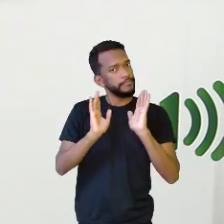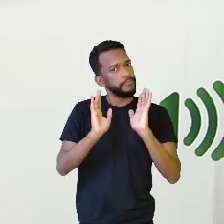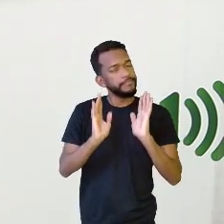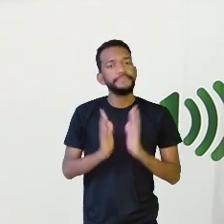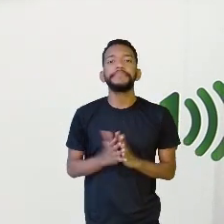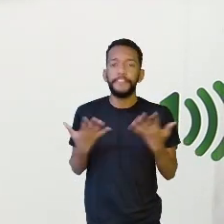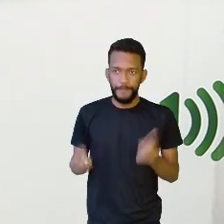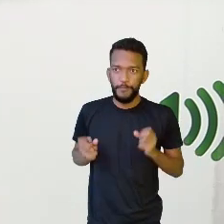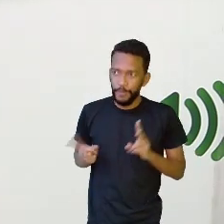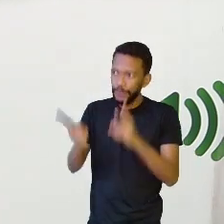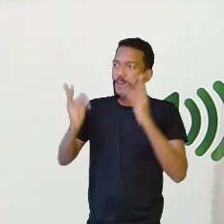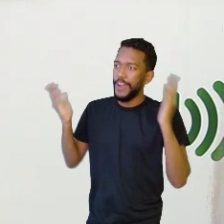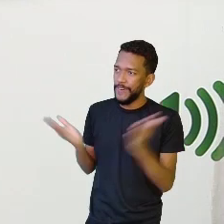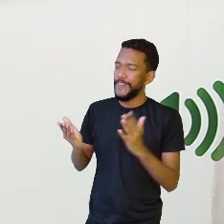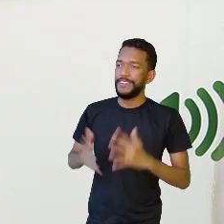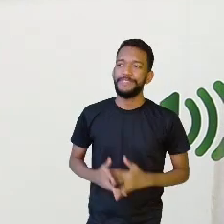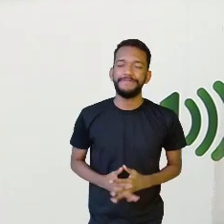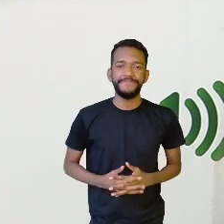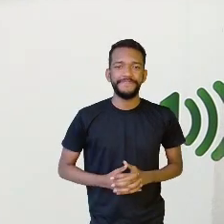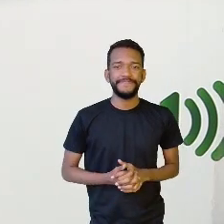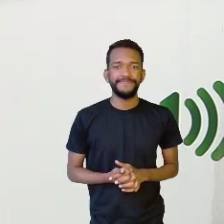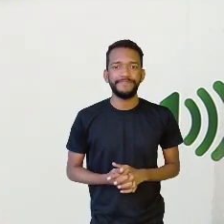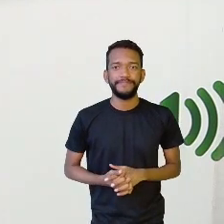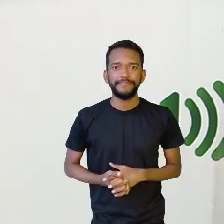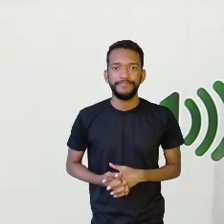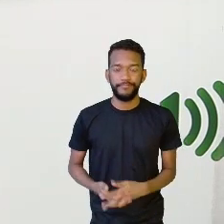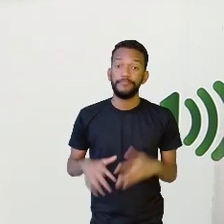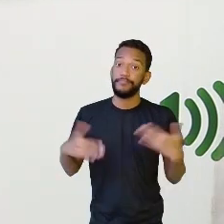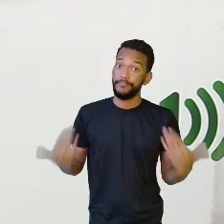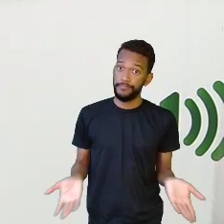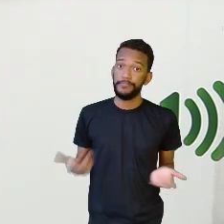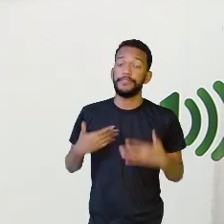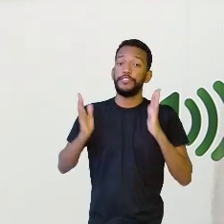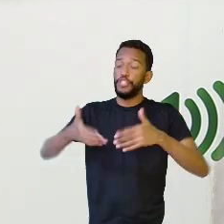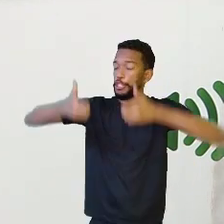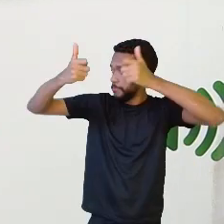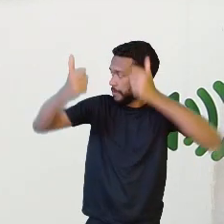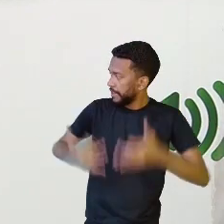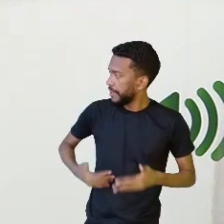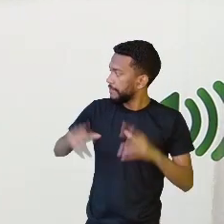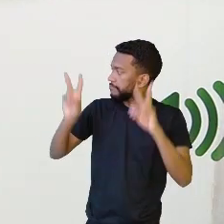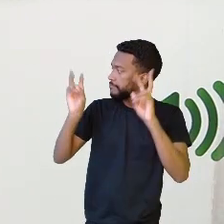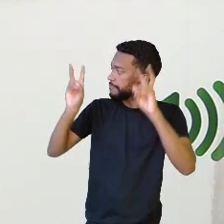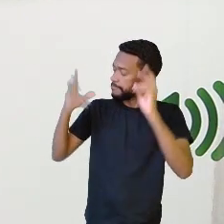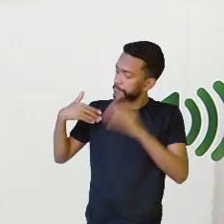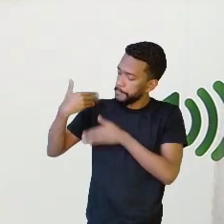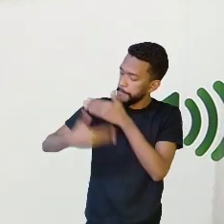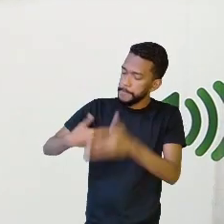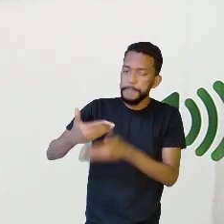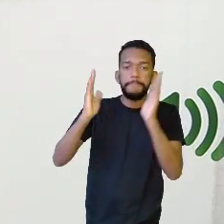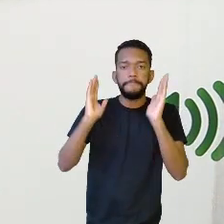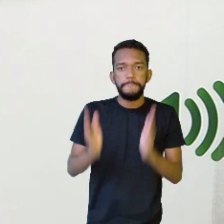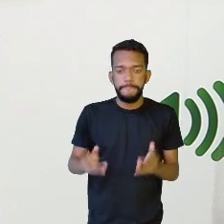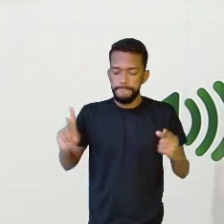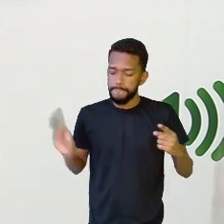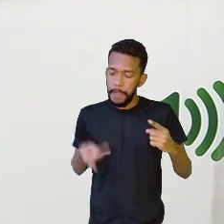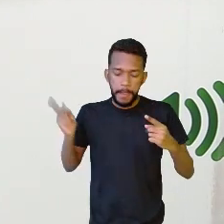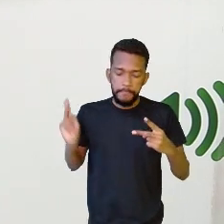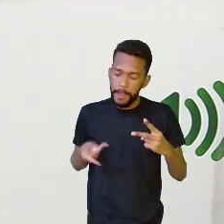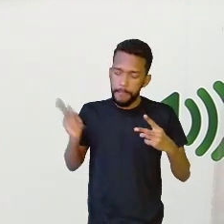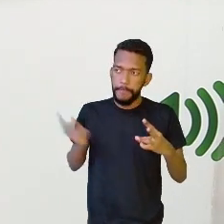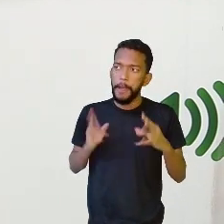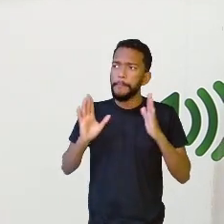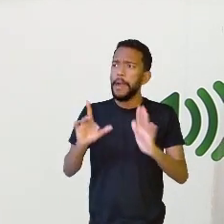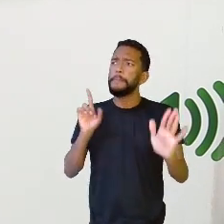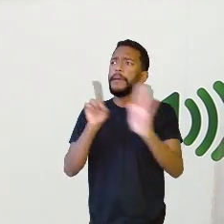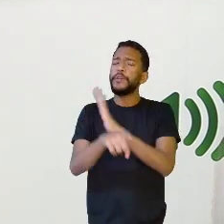Vamos continuar. Aí, eu já falei de algumas situações e eu venho com uma pergunta aqui para vocês, né?